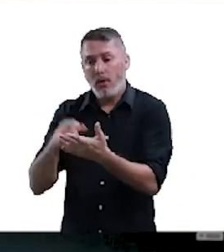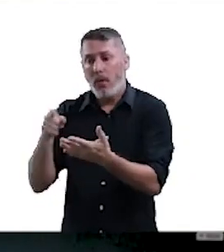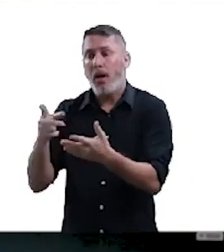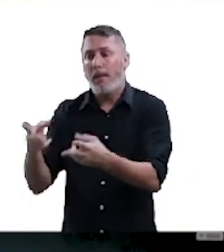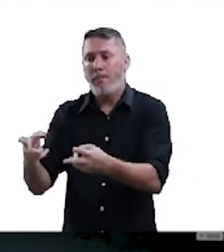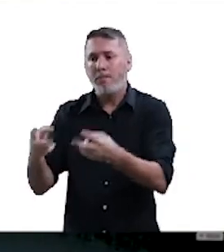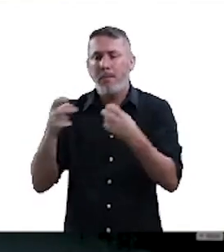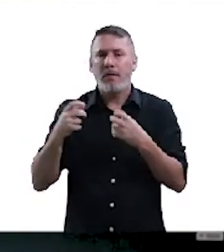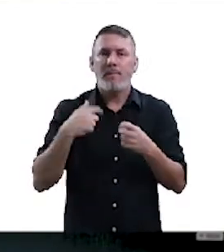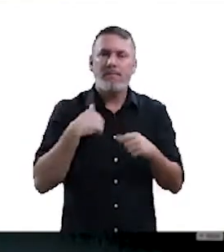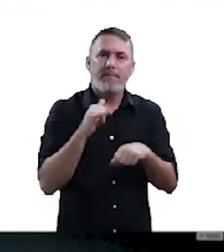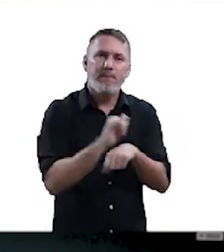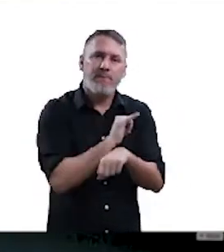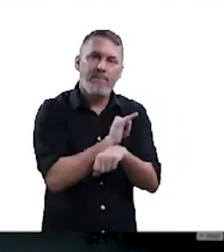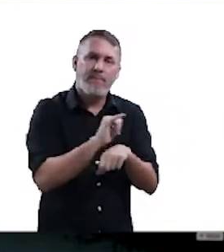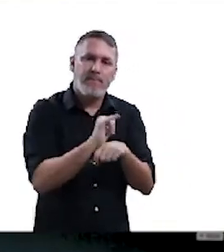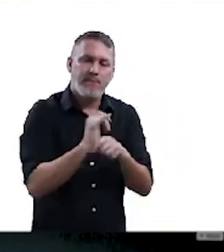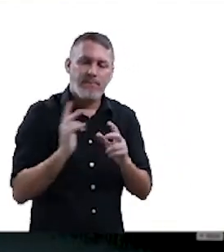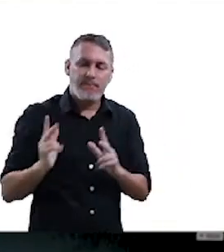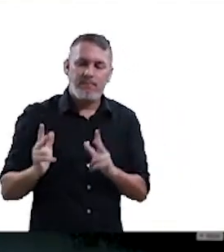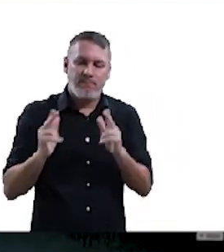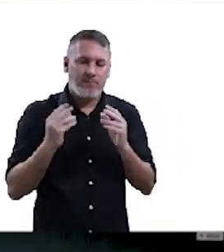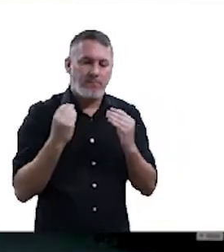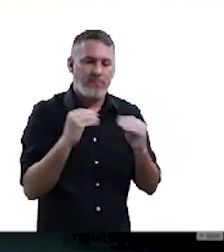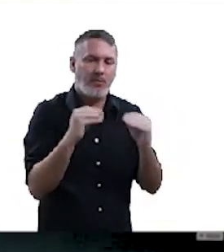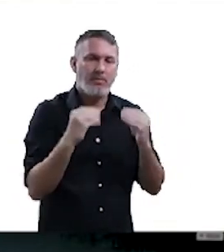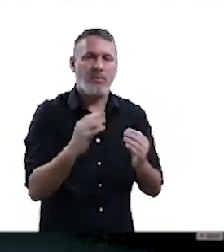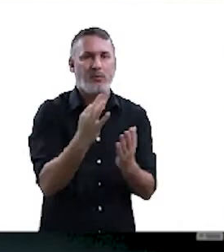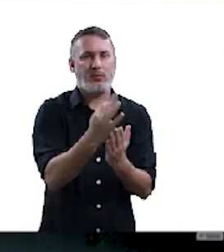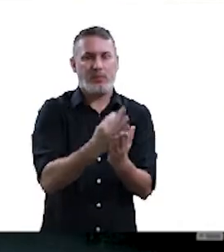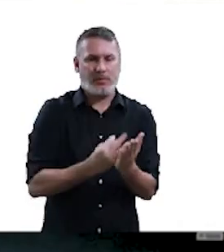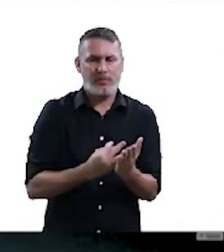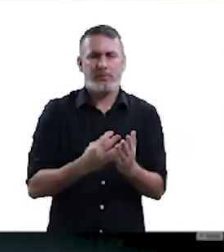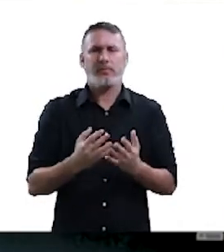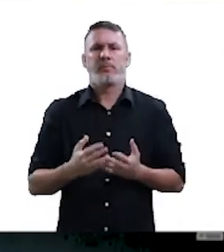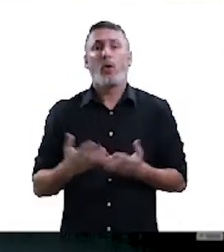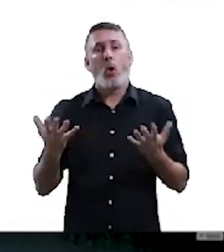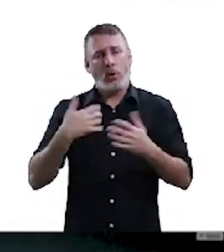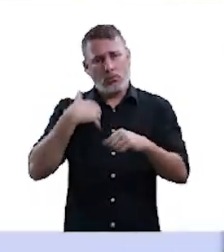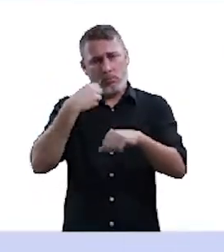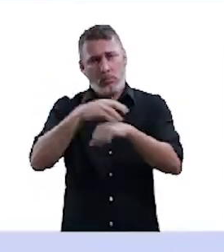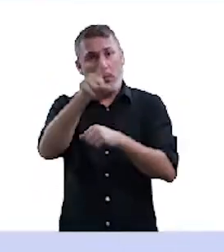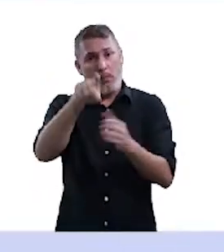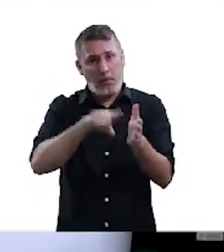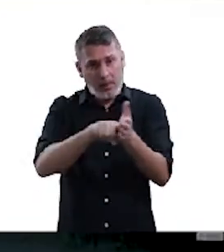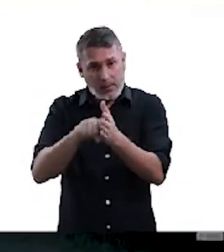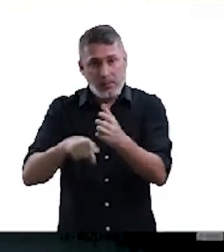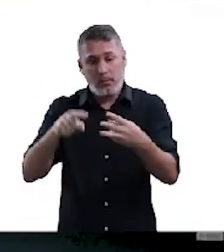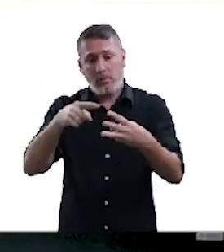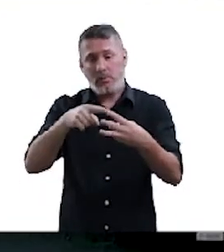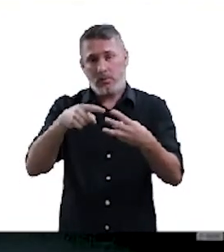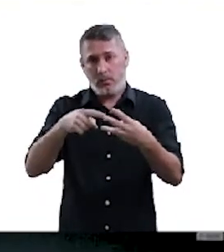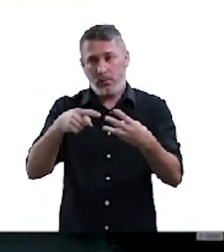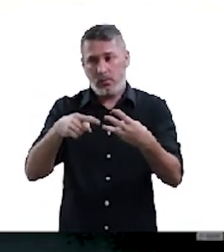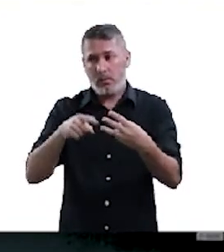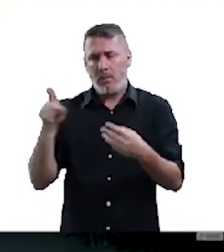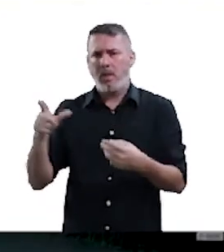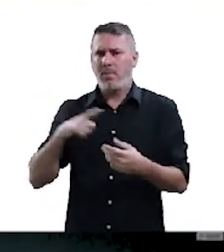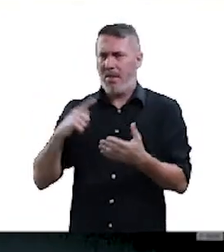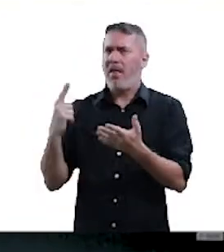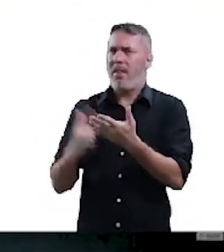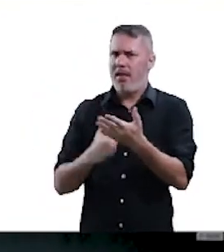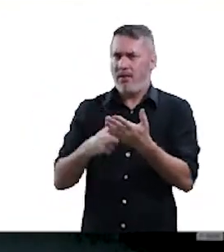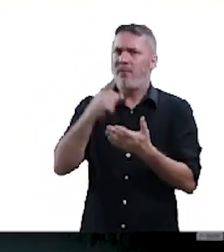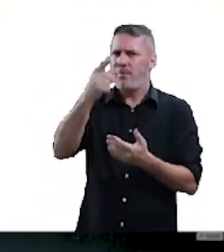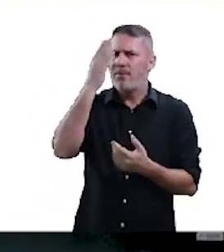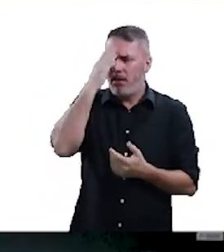da sua redação. Hoje, dou essa dica para vocês. Pesquisem sobre essas obras. Vidas Secas, certamente você,